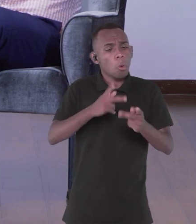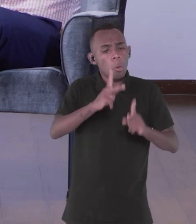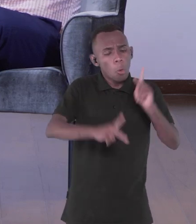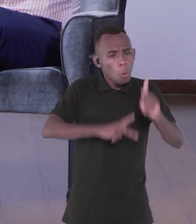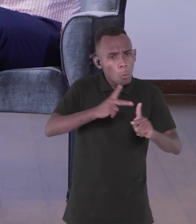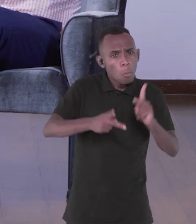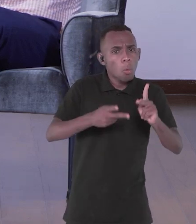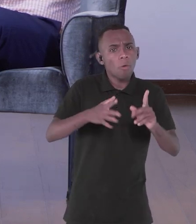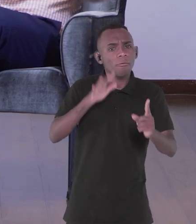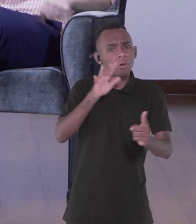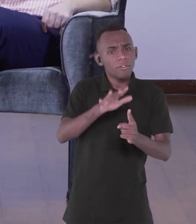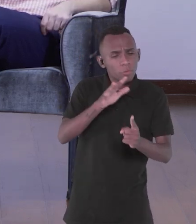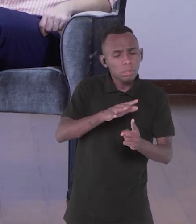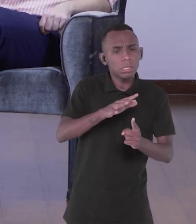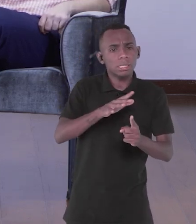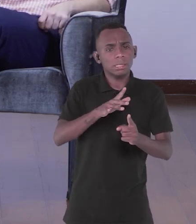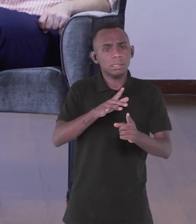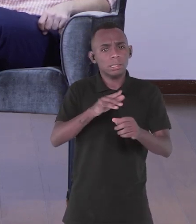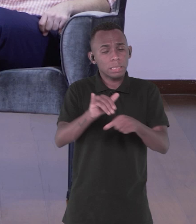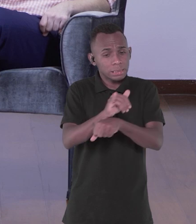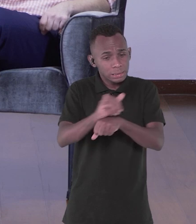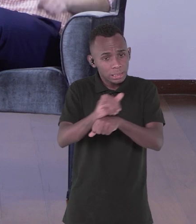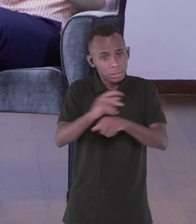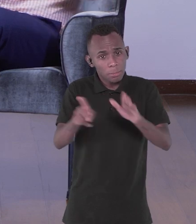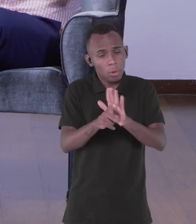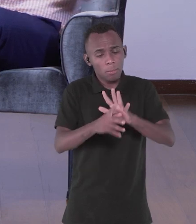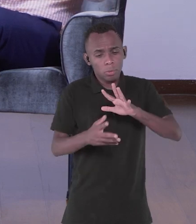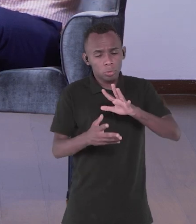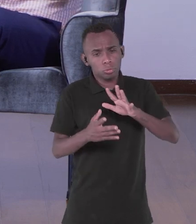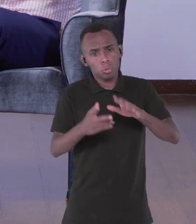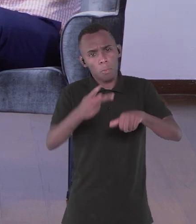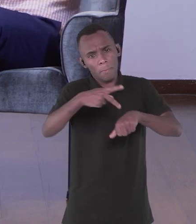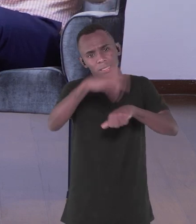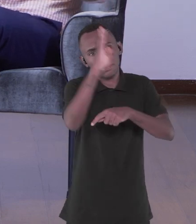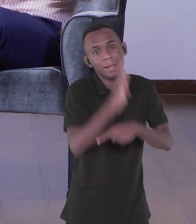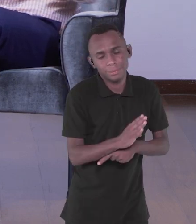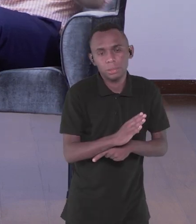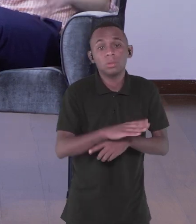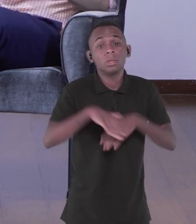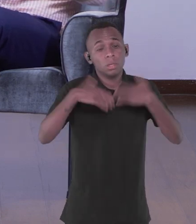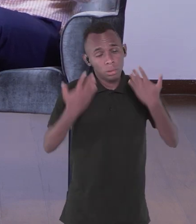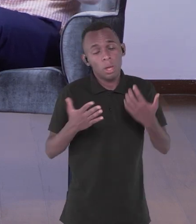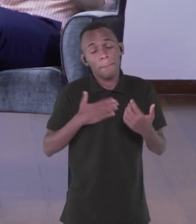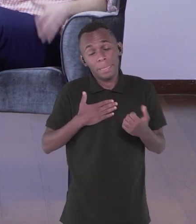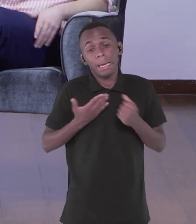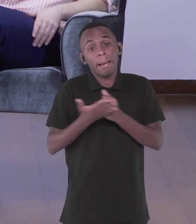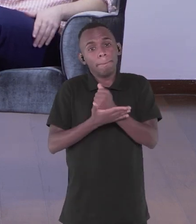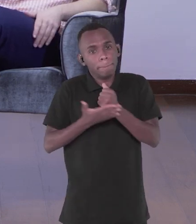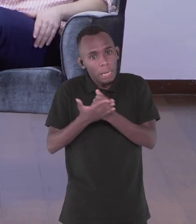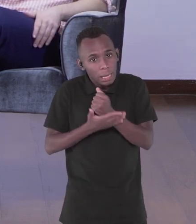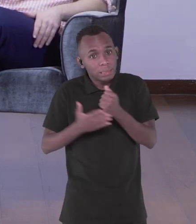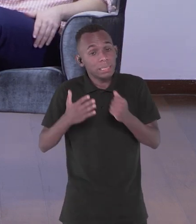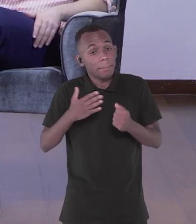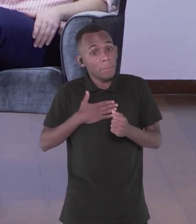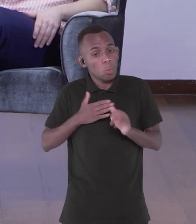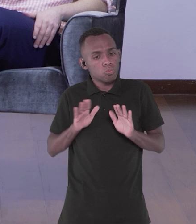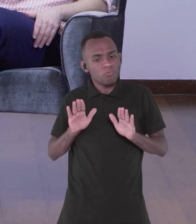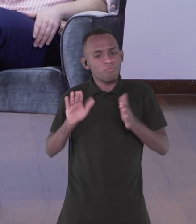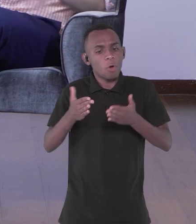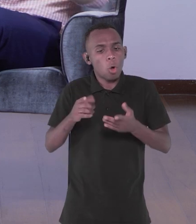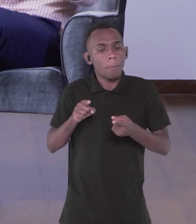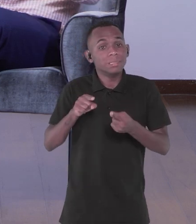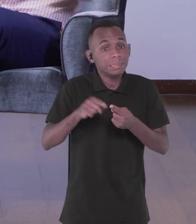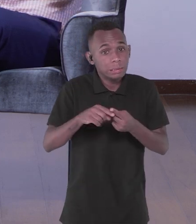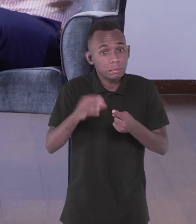determinam as estratégias internacionais do Brasil. Então, basicamente, é isso que eu tento fazer, tento olhar dessa forma